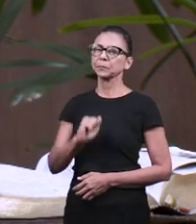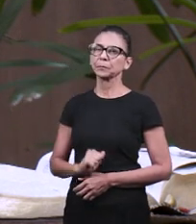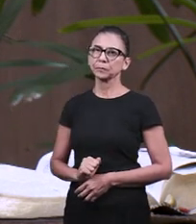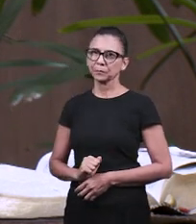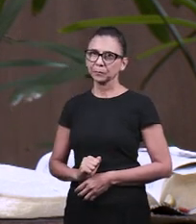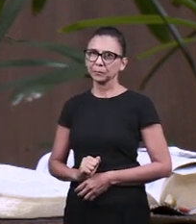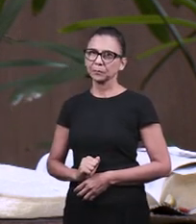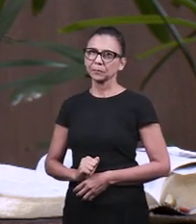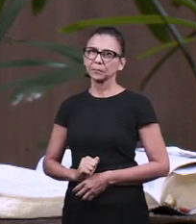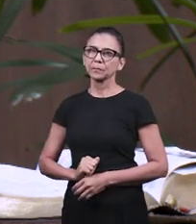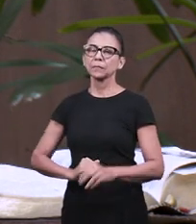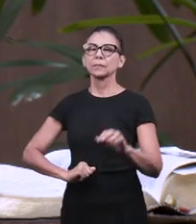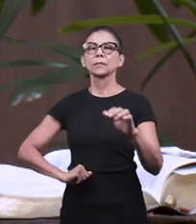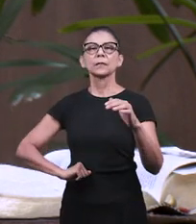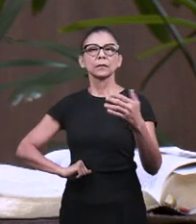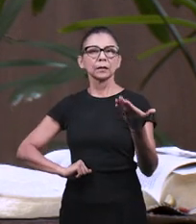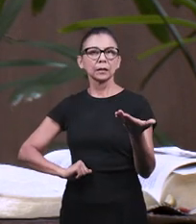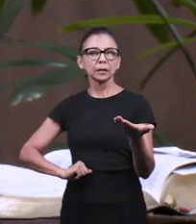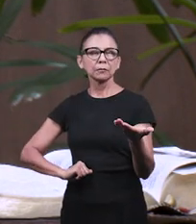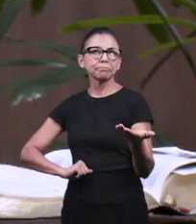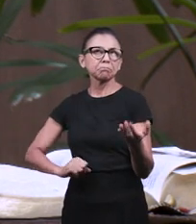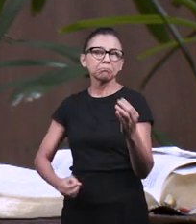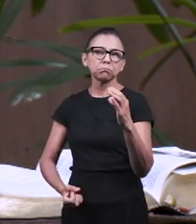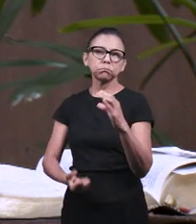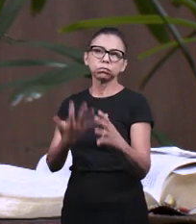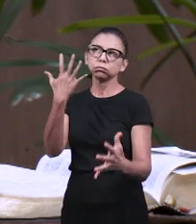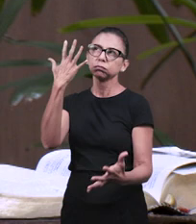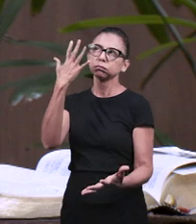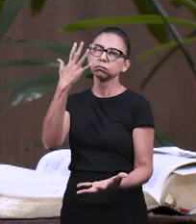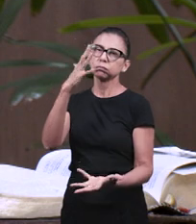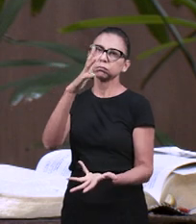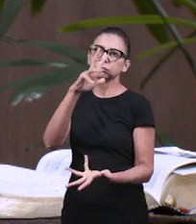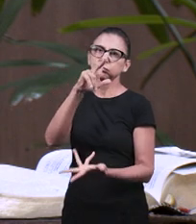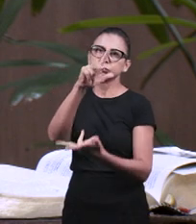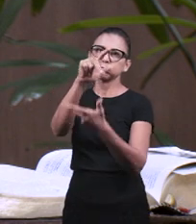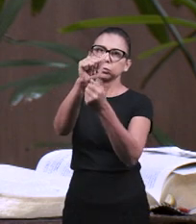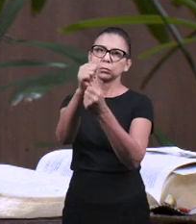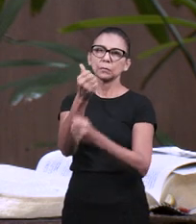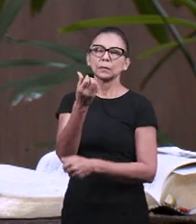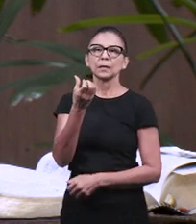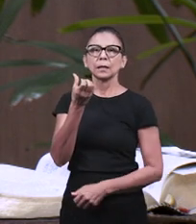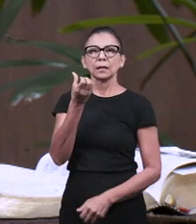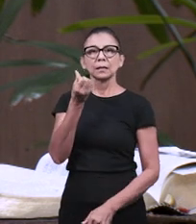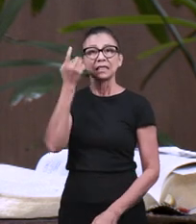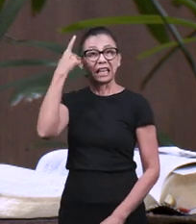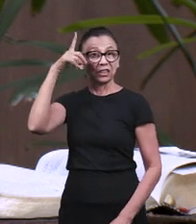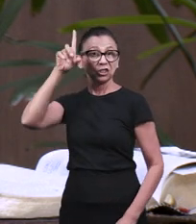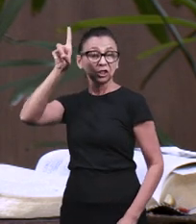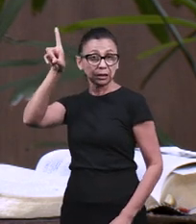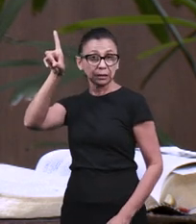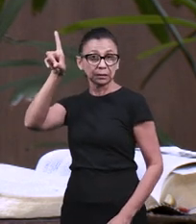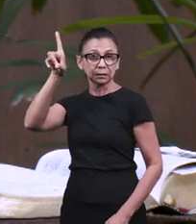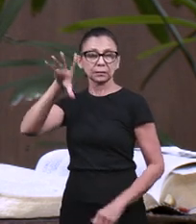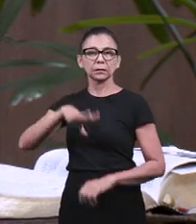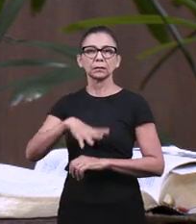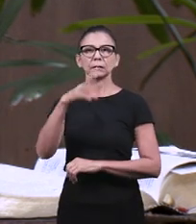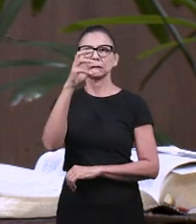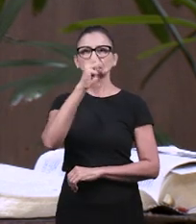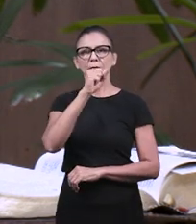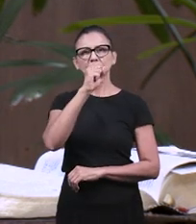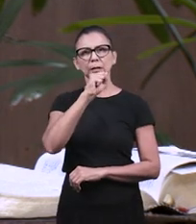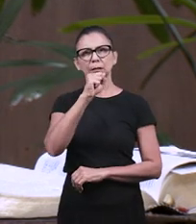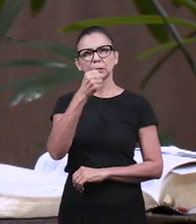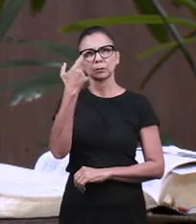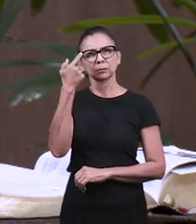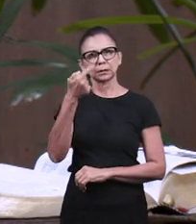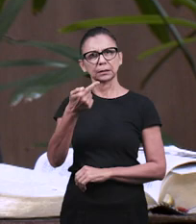que trabalhou, que ele fez tudo o que existe em 6 dias e descansou no 7º, porque assim o homem também deveria guardar